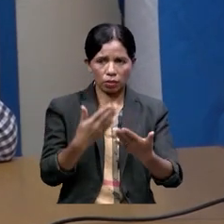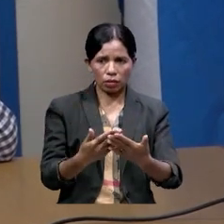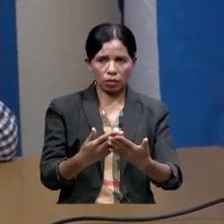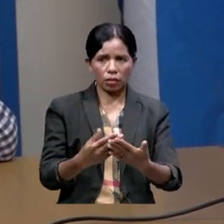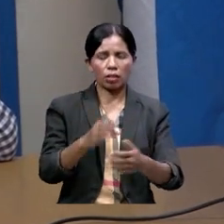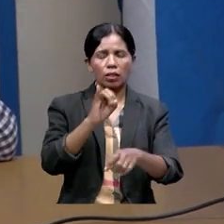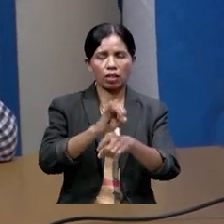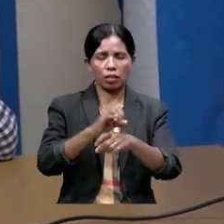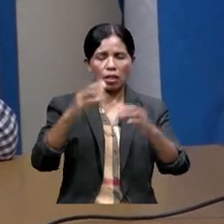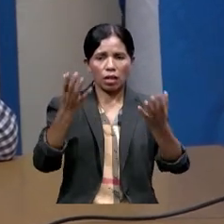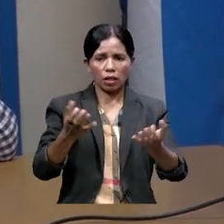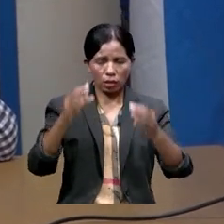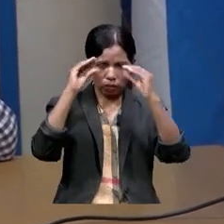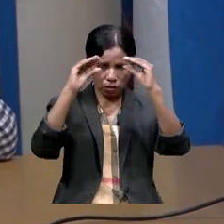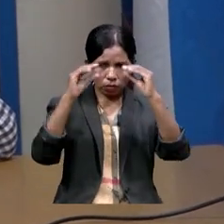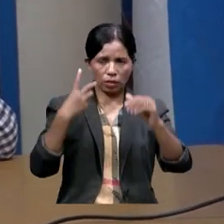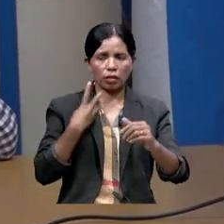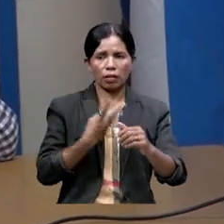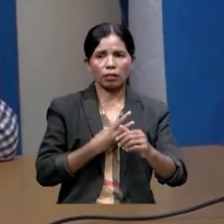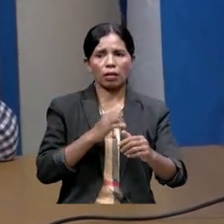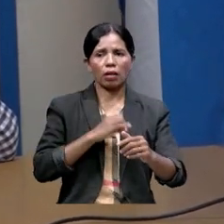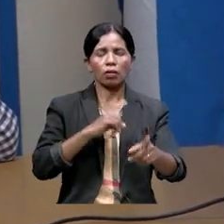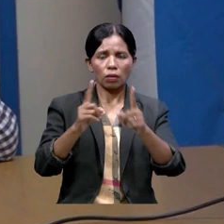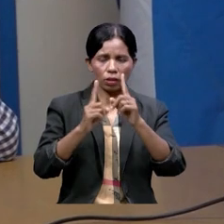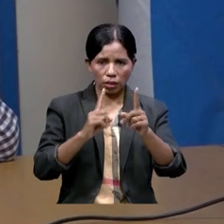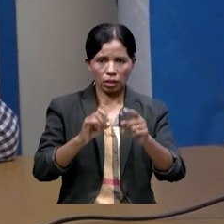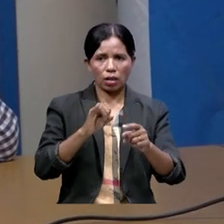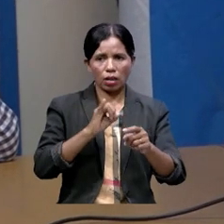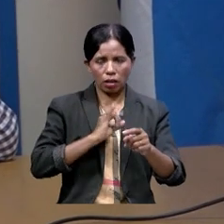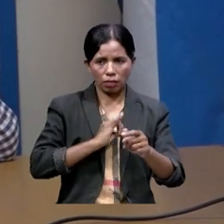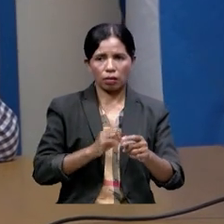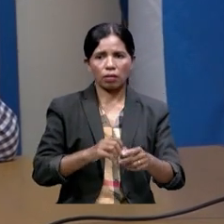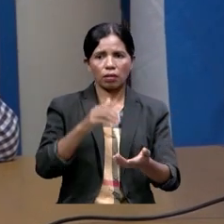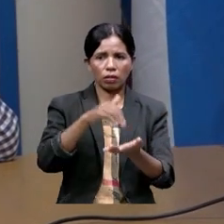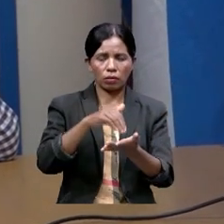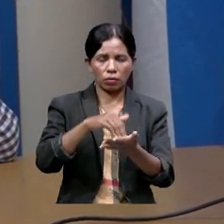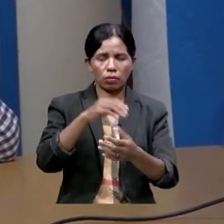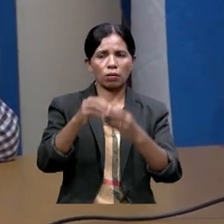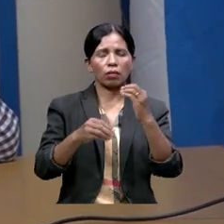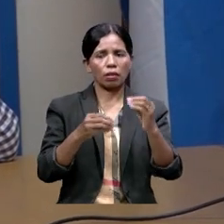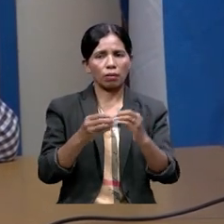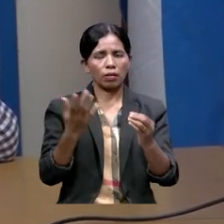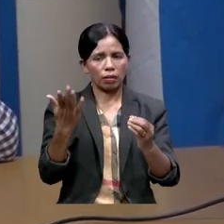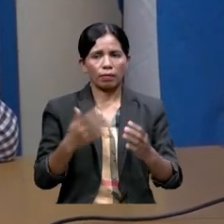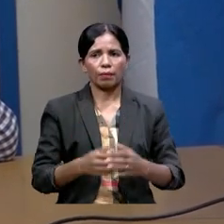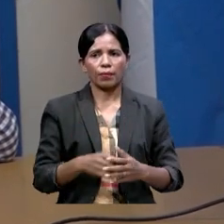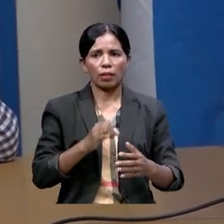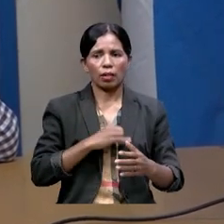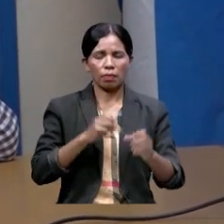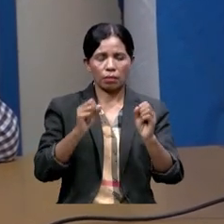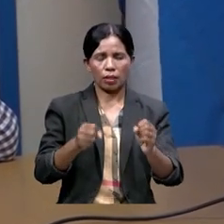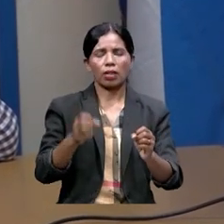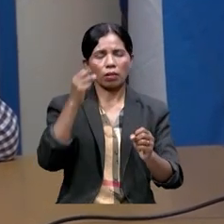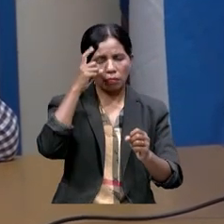cara ka tuhan orinita hau polia ne tamba hau mos estudo ito amba buat ne ne hau bele intende sa ida